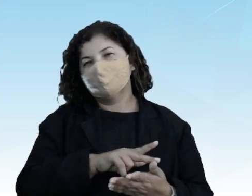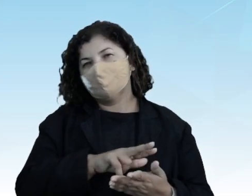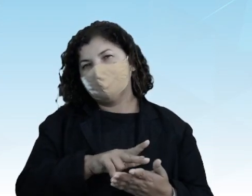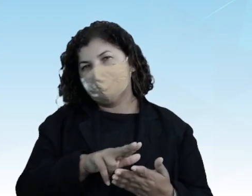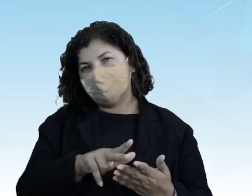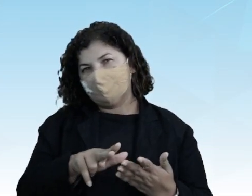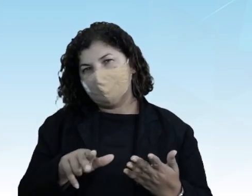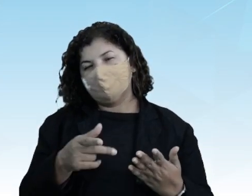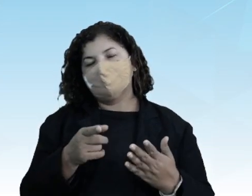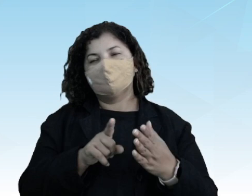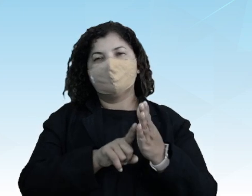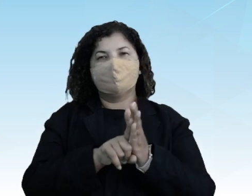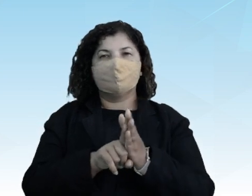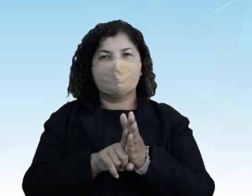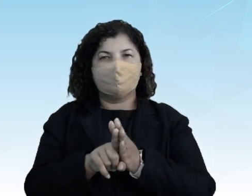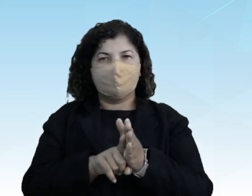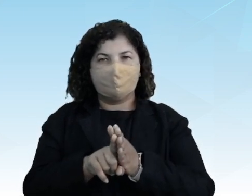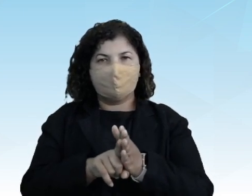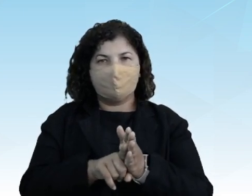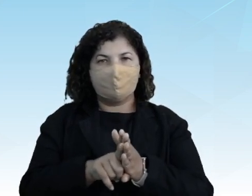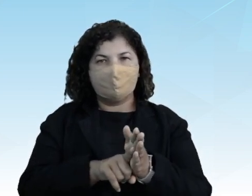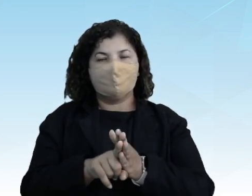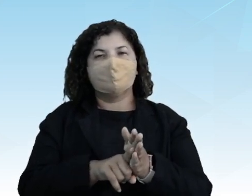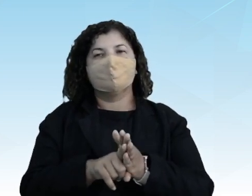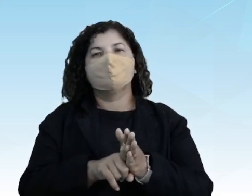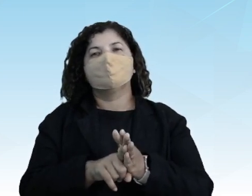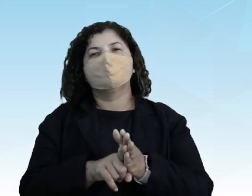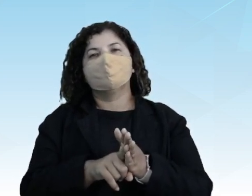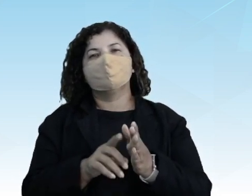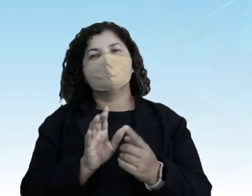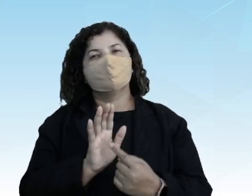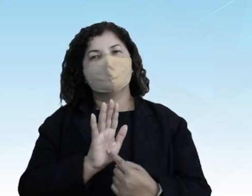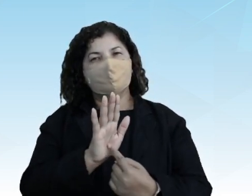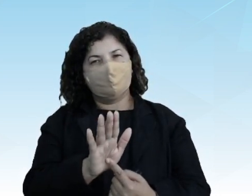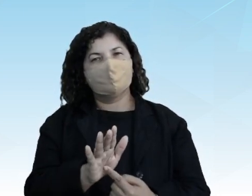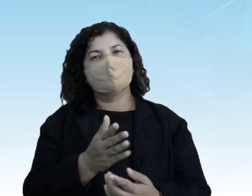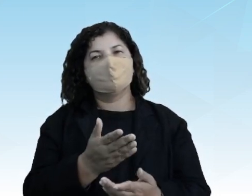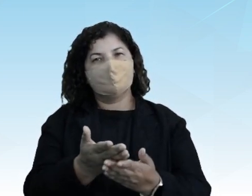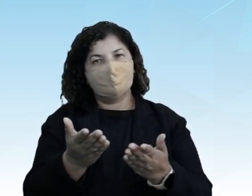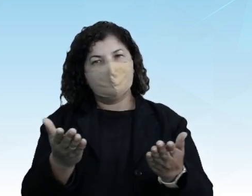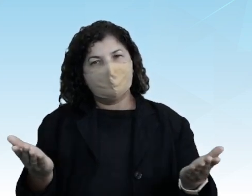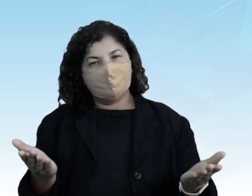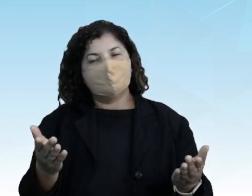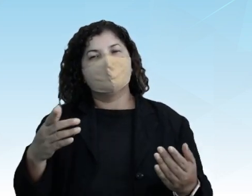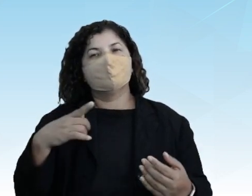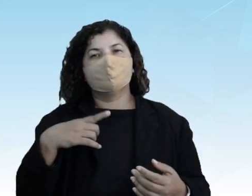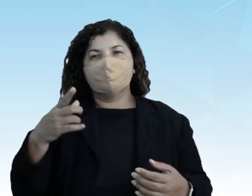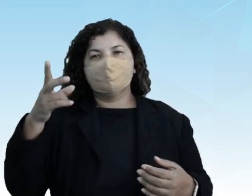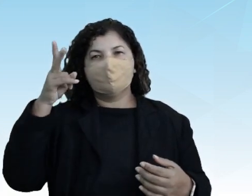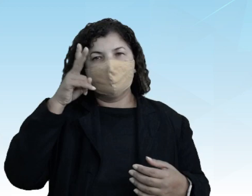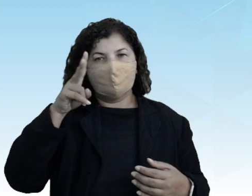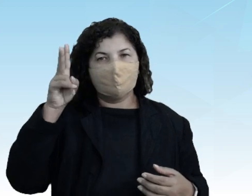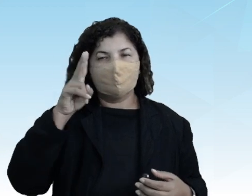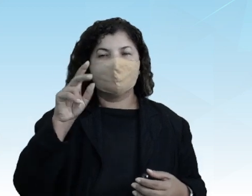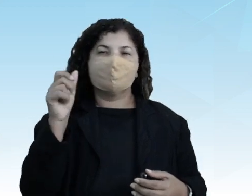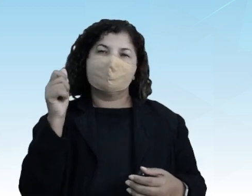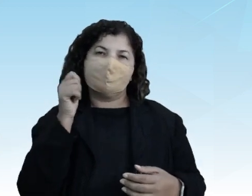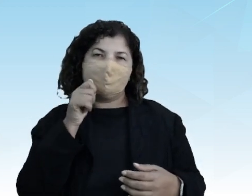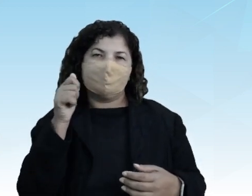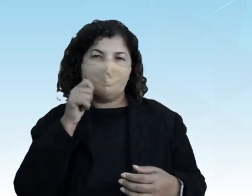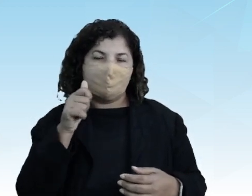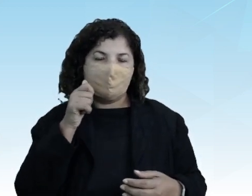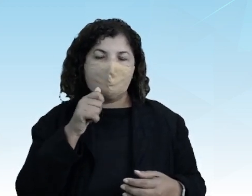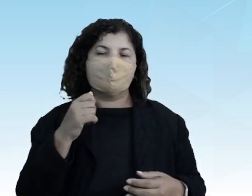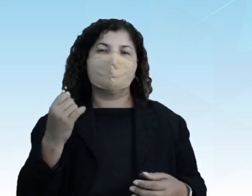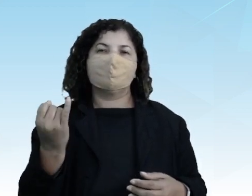várias pesquisas, né, que demonstram isso, né? Então, nós temos a história das mulheres, né, de grande